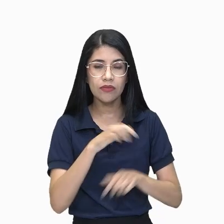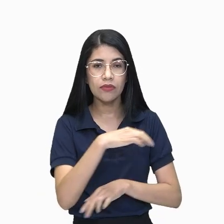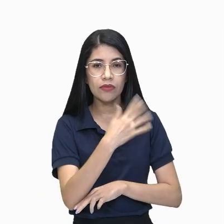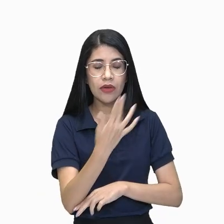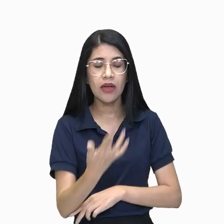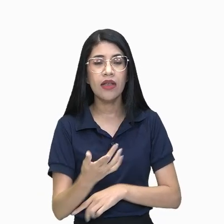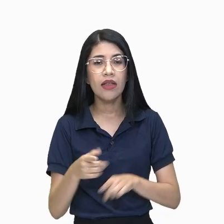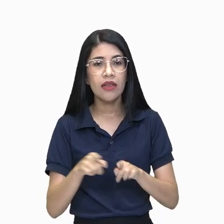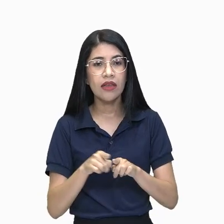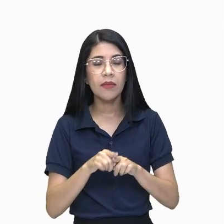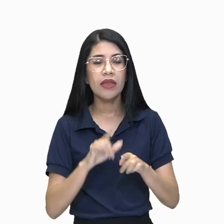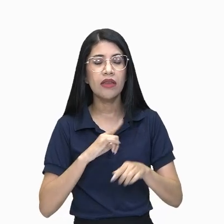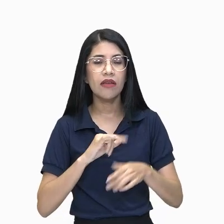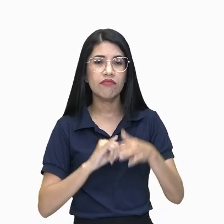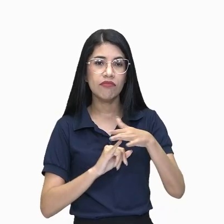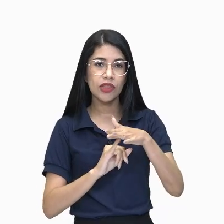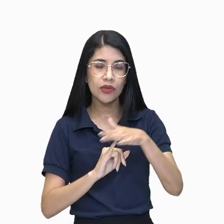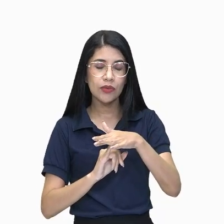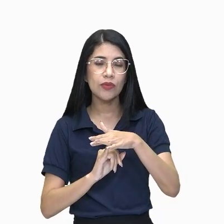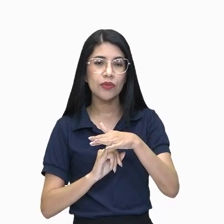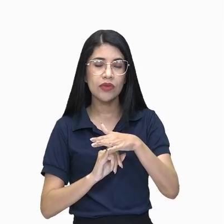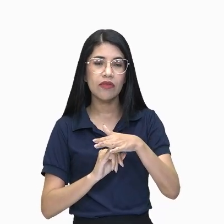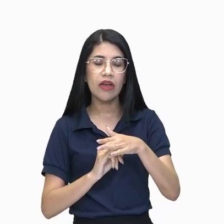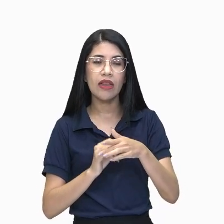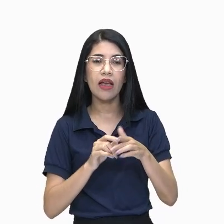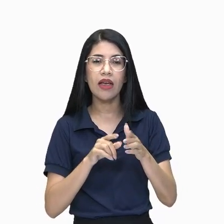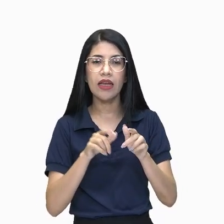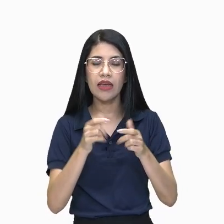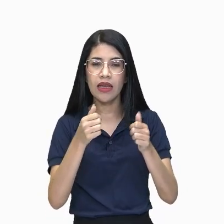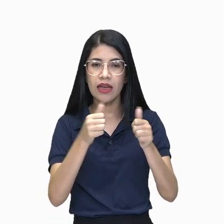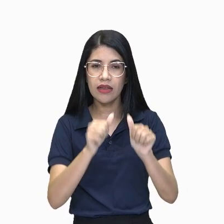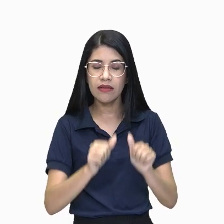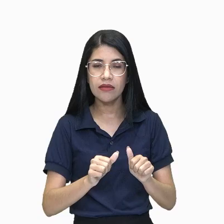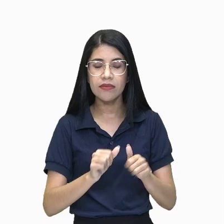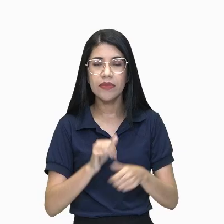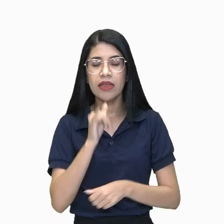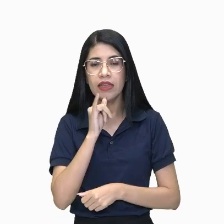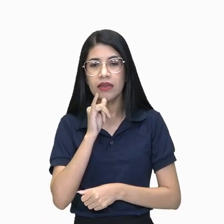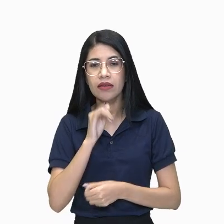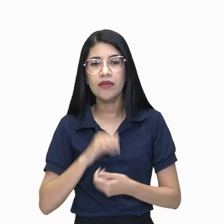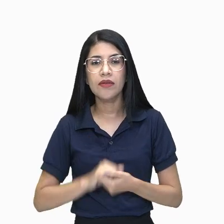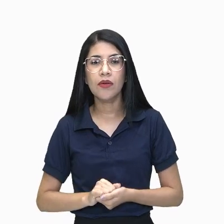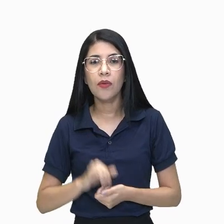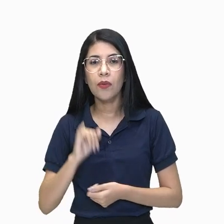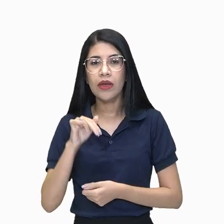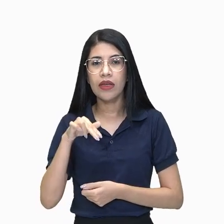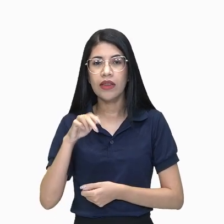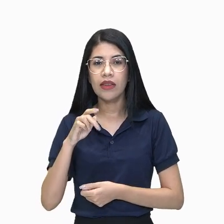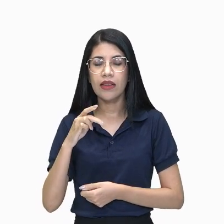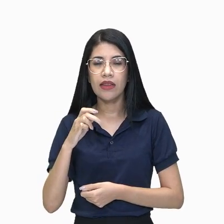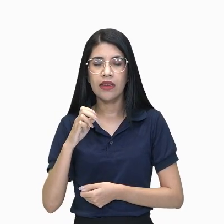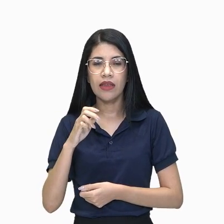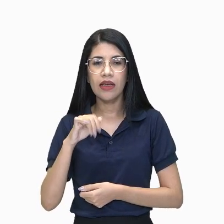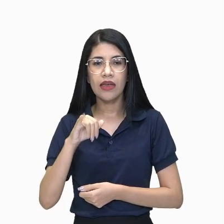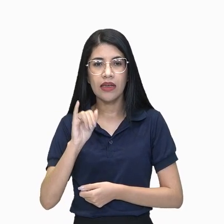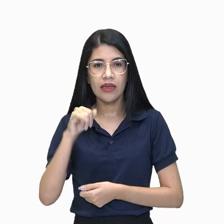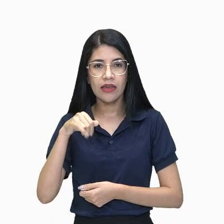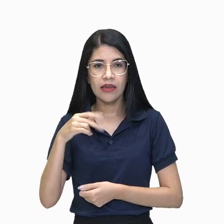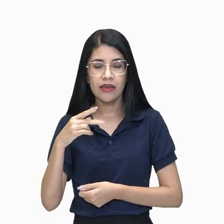institutos que pesquisam isso, não é, professor Antônio Paulo? Exatamente. O Instituto Nacional de Pesquisa Espacial, INEP, através do projeto